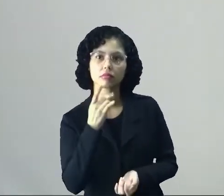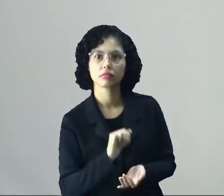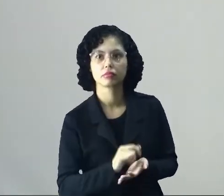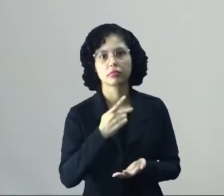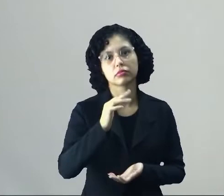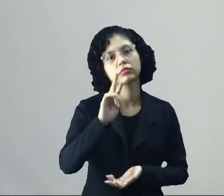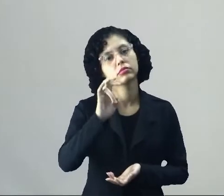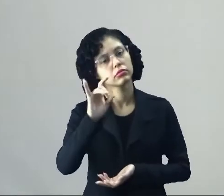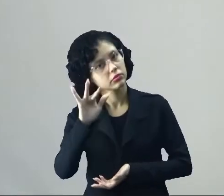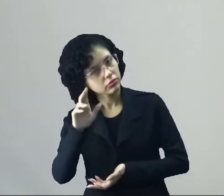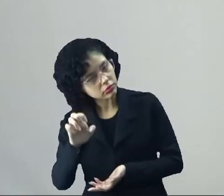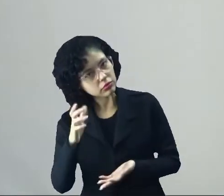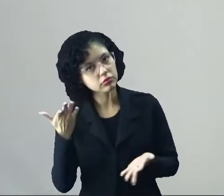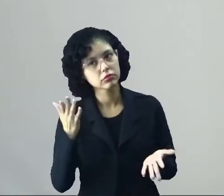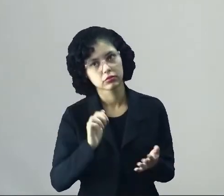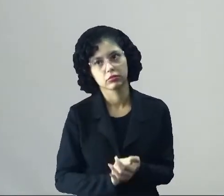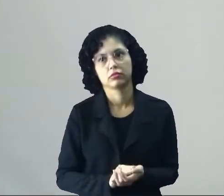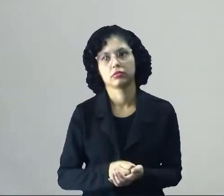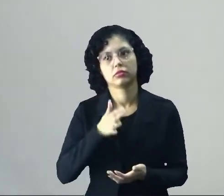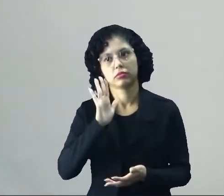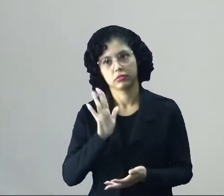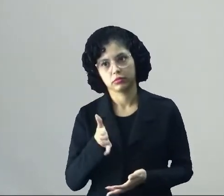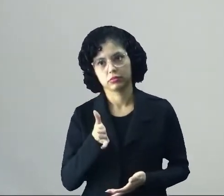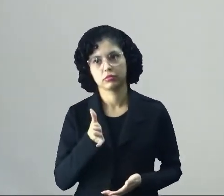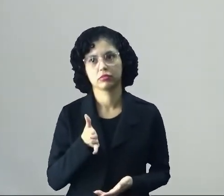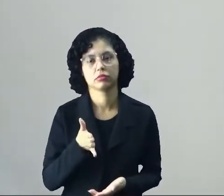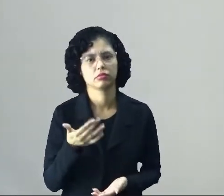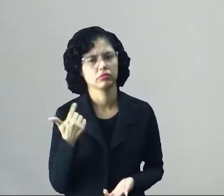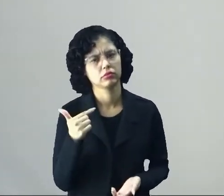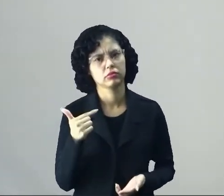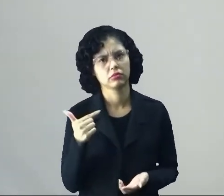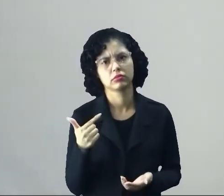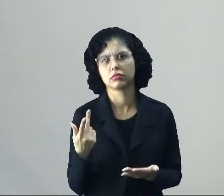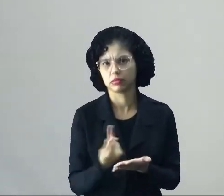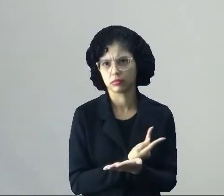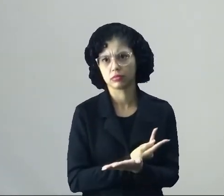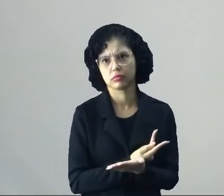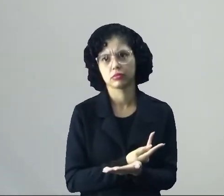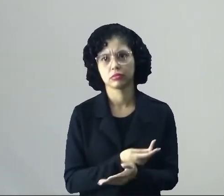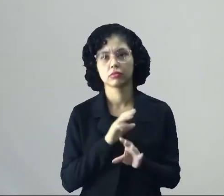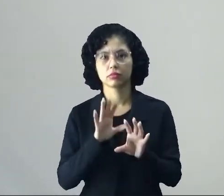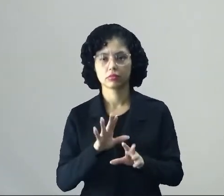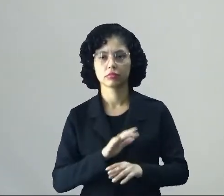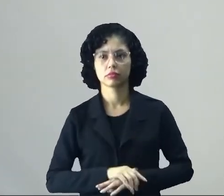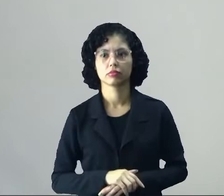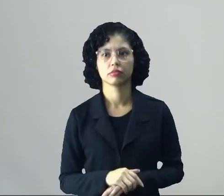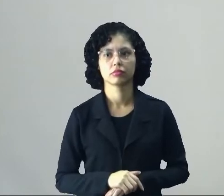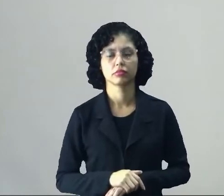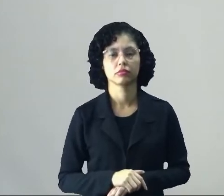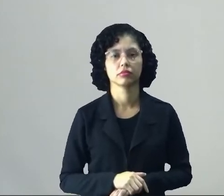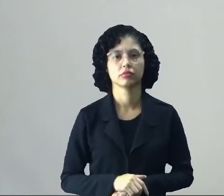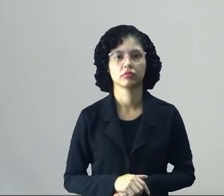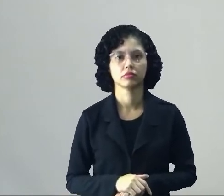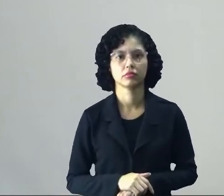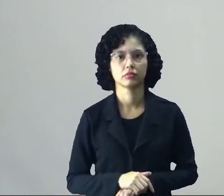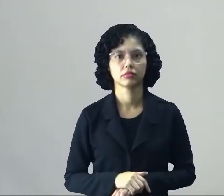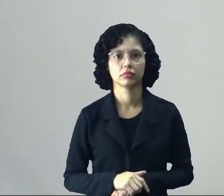utilizado primeiramente, né, aí ele não teria pecado dentro desse quesito, né?